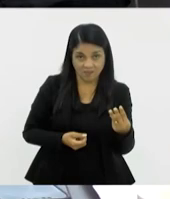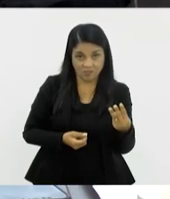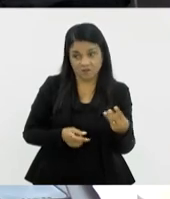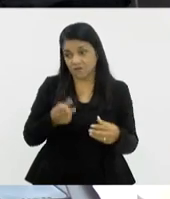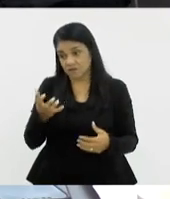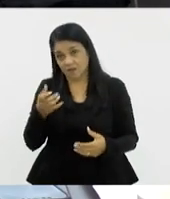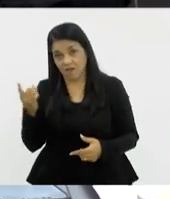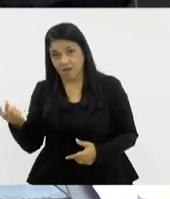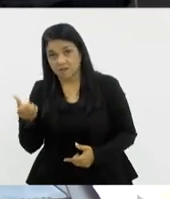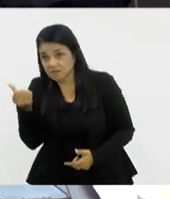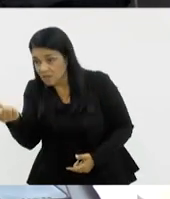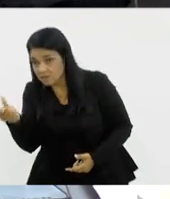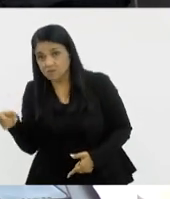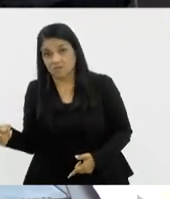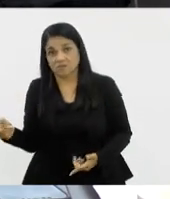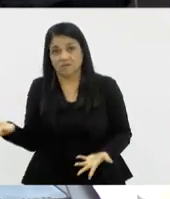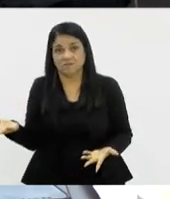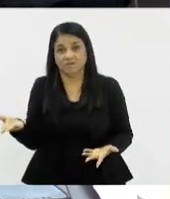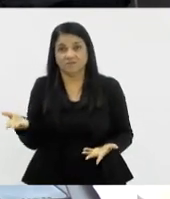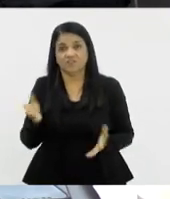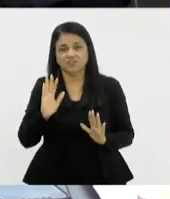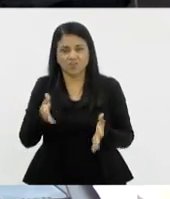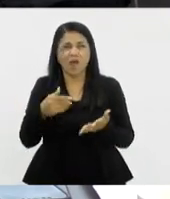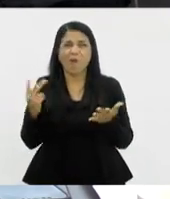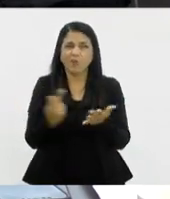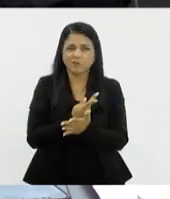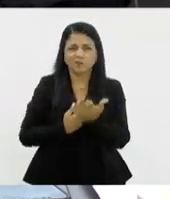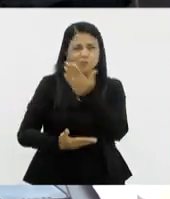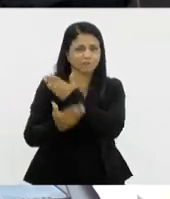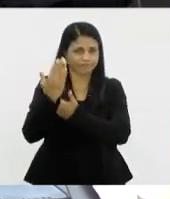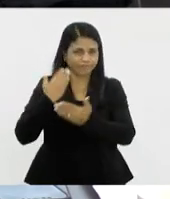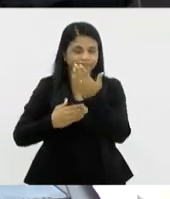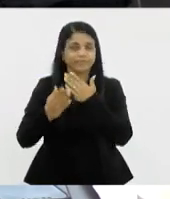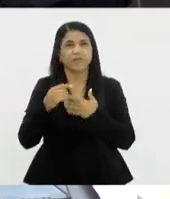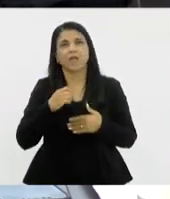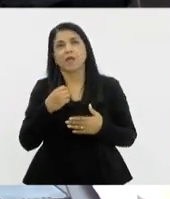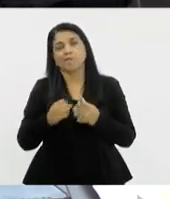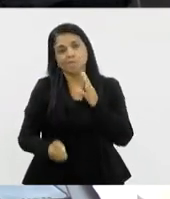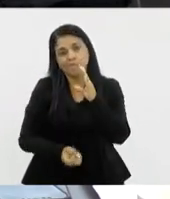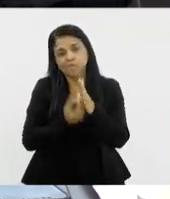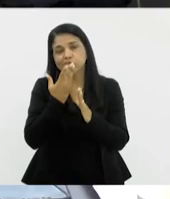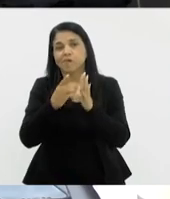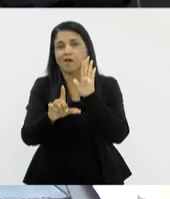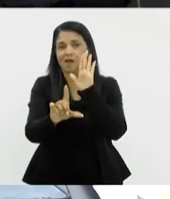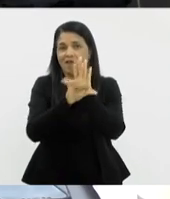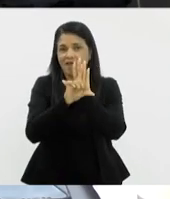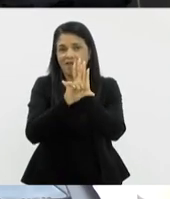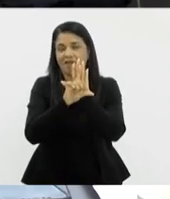aconteceu aqui. Já aconteceu. Quando eu fiz, por exemplo, a lei do